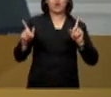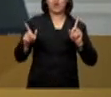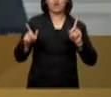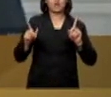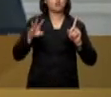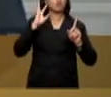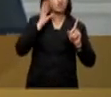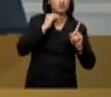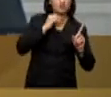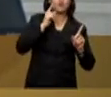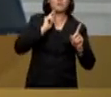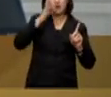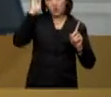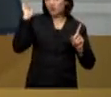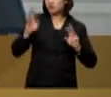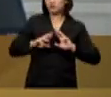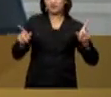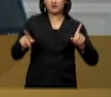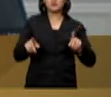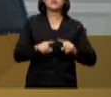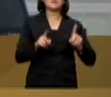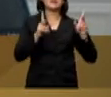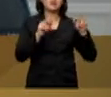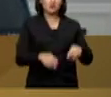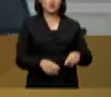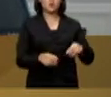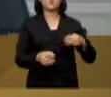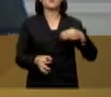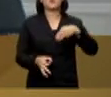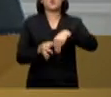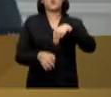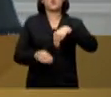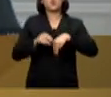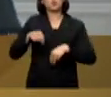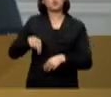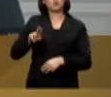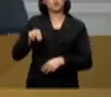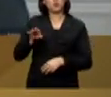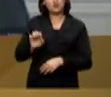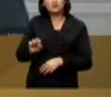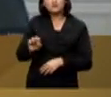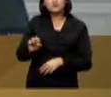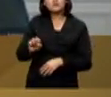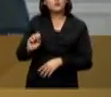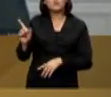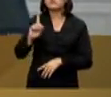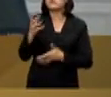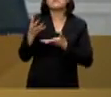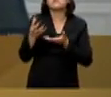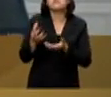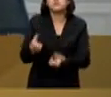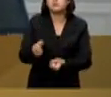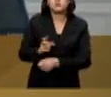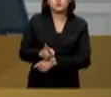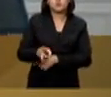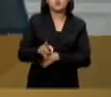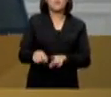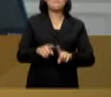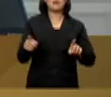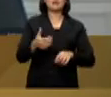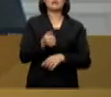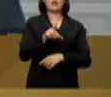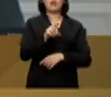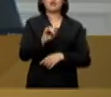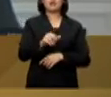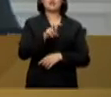para, assim como o ministro Nunes Marques, negar provimento. Só que em relação à ADI